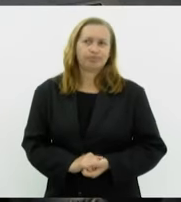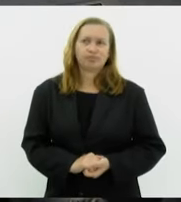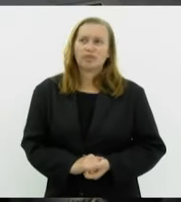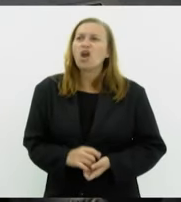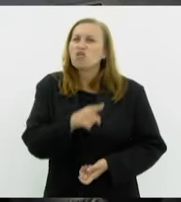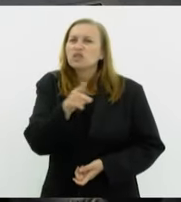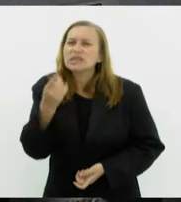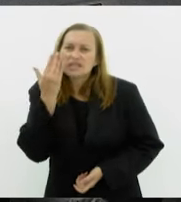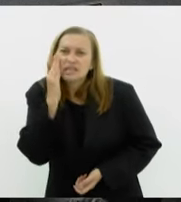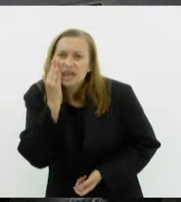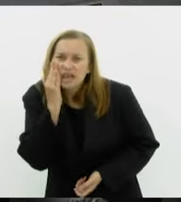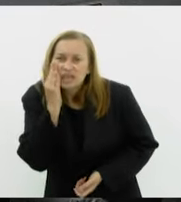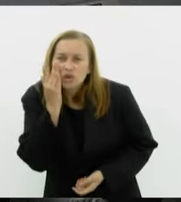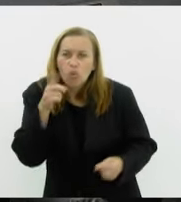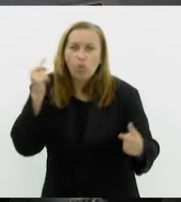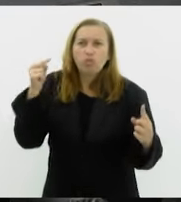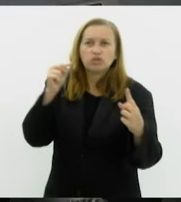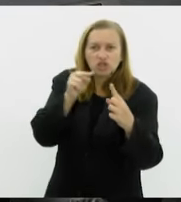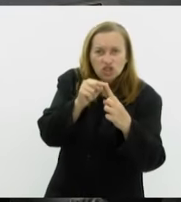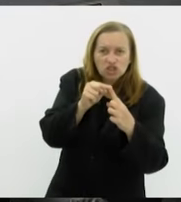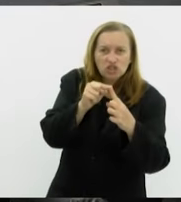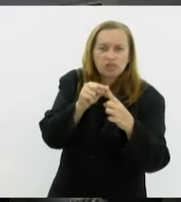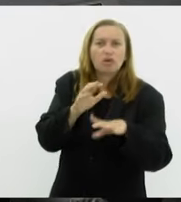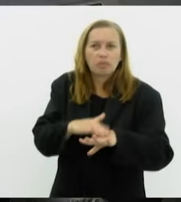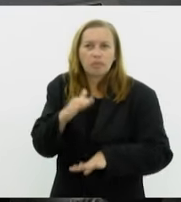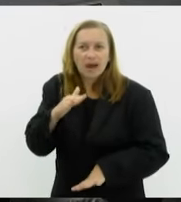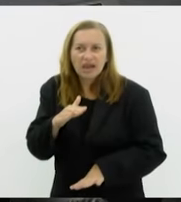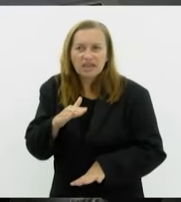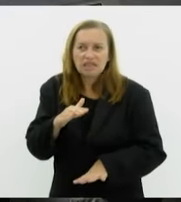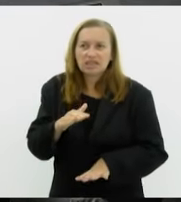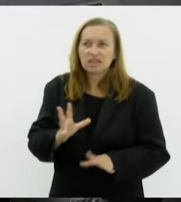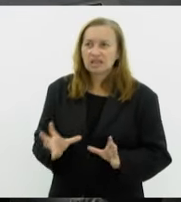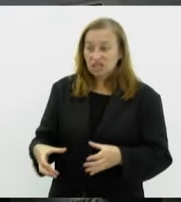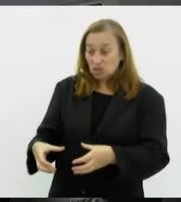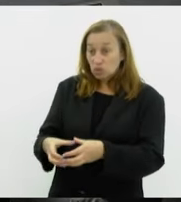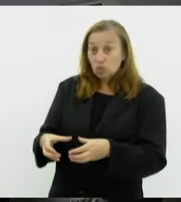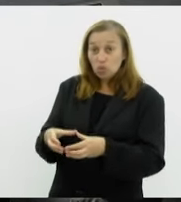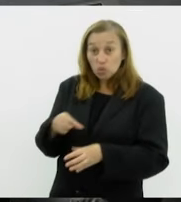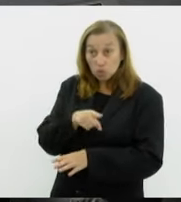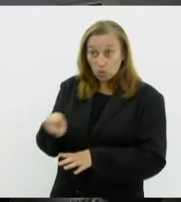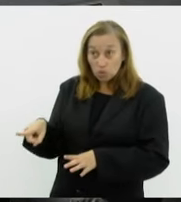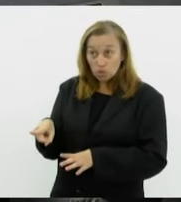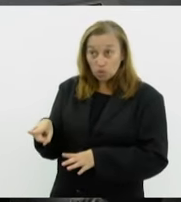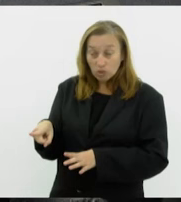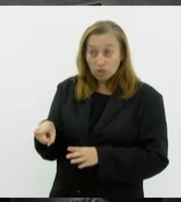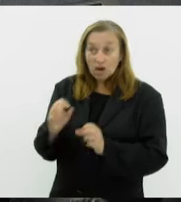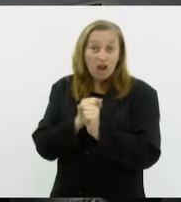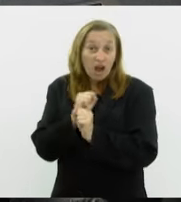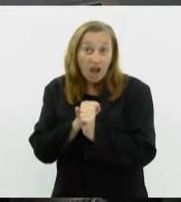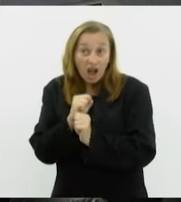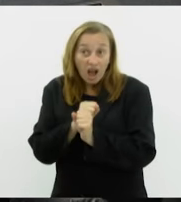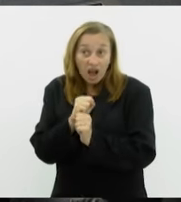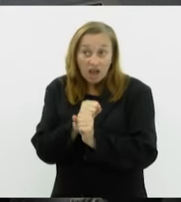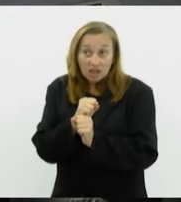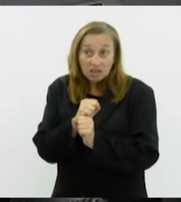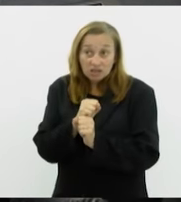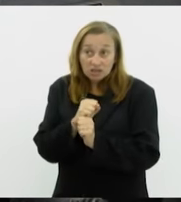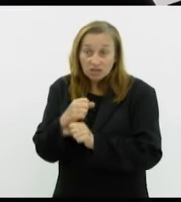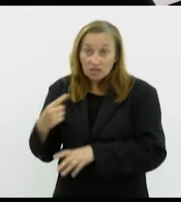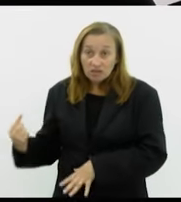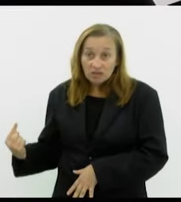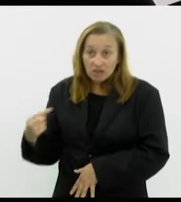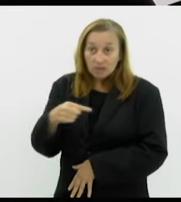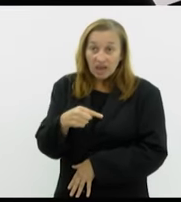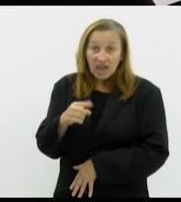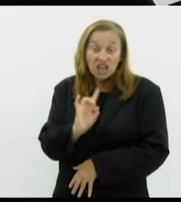Vocês entendem o objetivo maior dessa rapaziada que durante muito tempo ocupou esse espaço aqui sozinho?